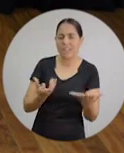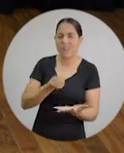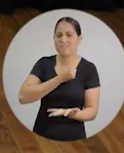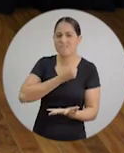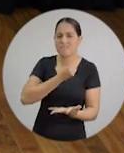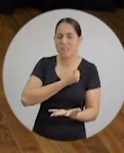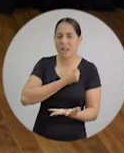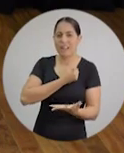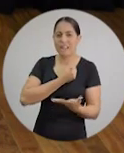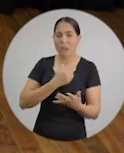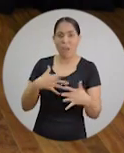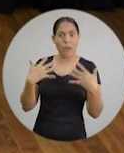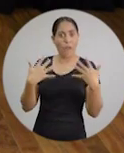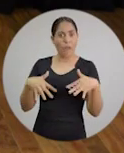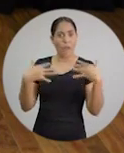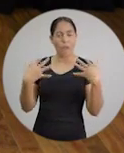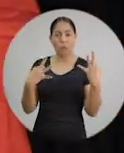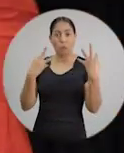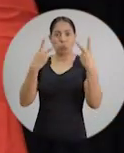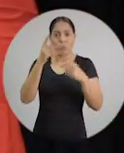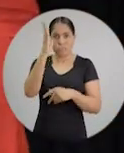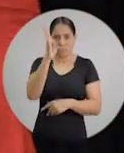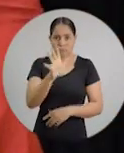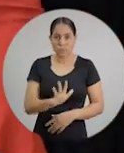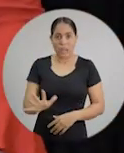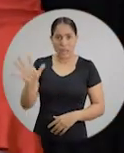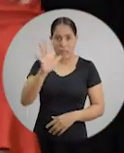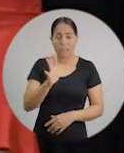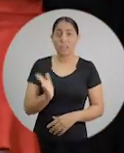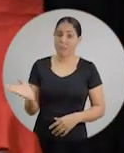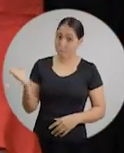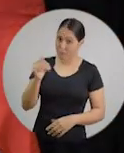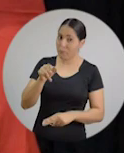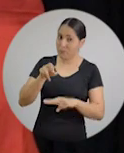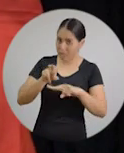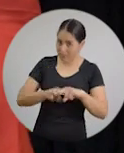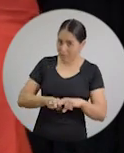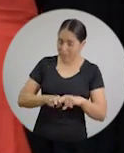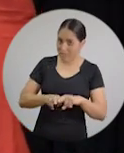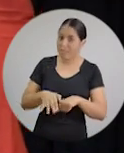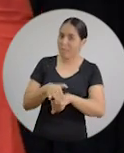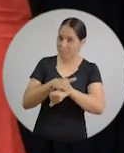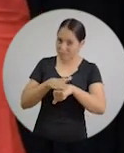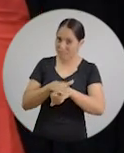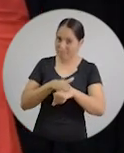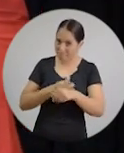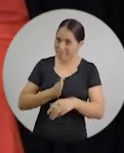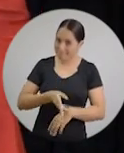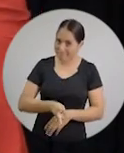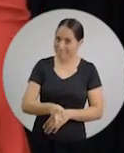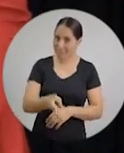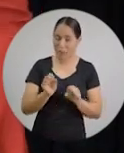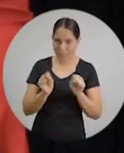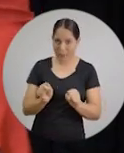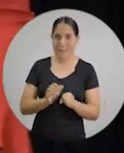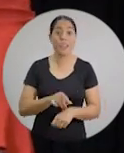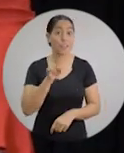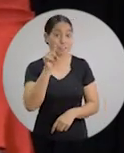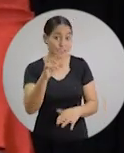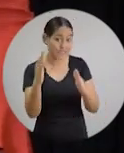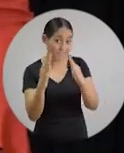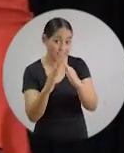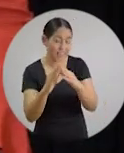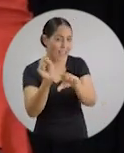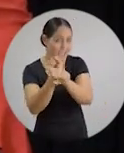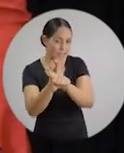sabe que são alarmantes em todo o país. Então eu vou te chamar pra gente sentar um pouquinho pra gente continuar essa conversa, pode ser? Sim, claro. E você de